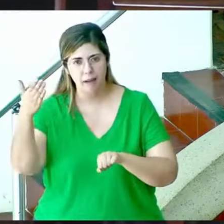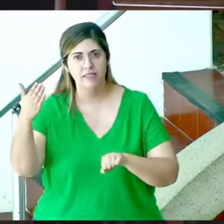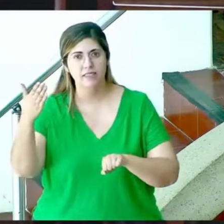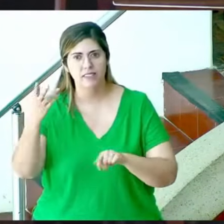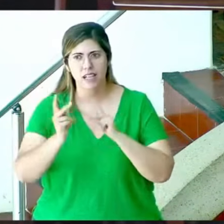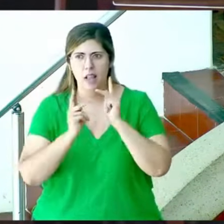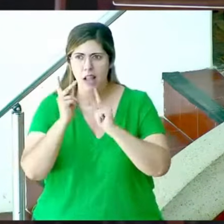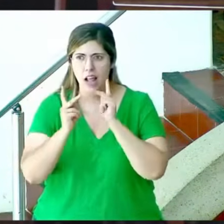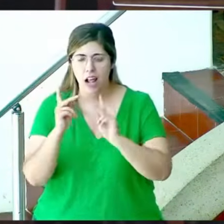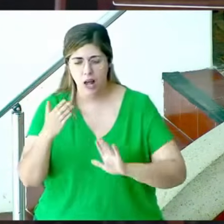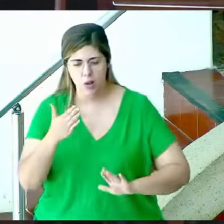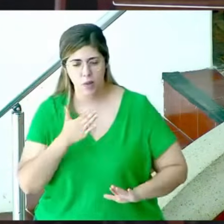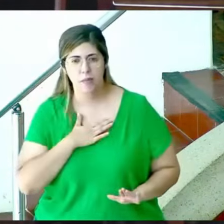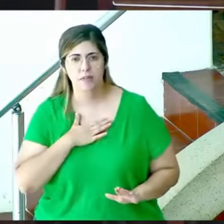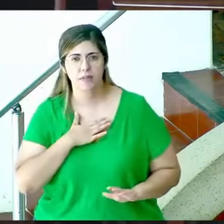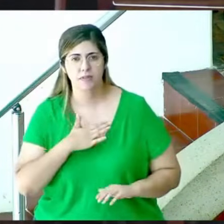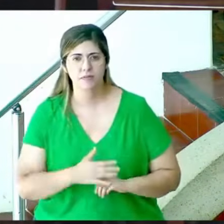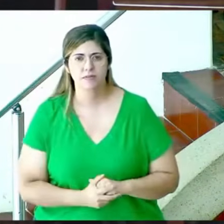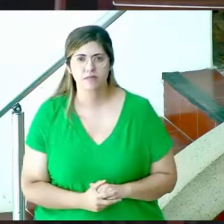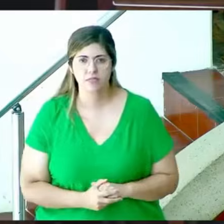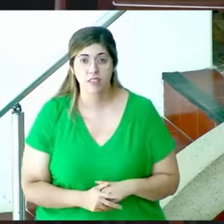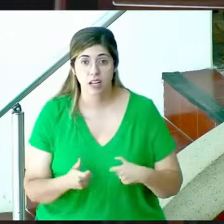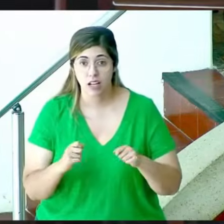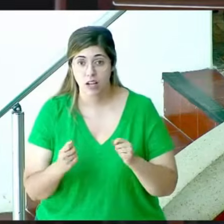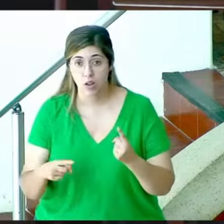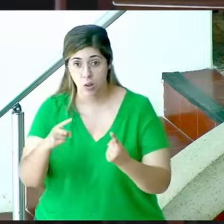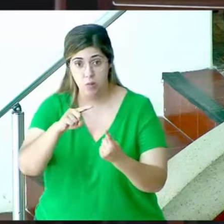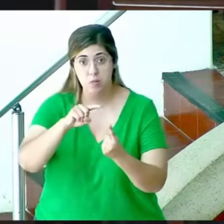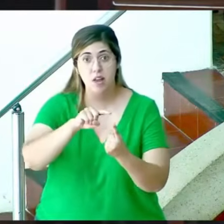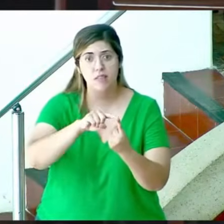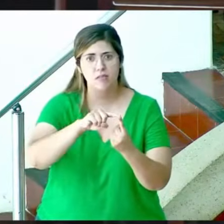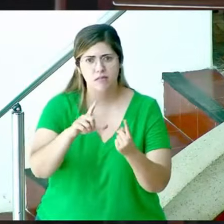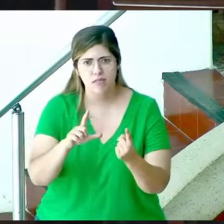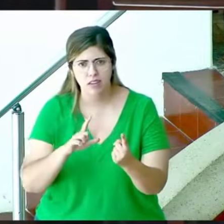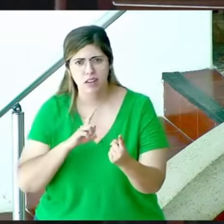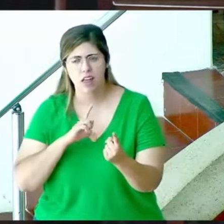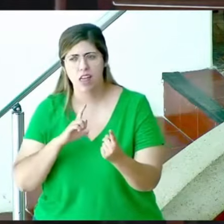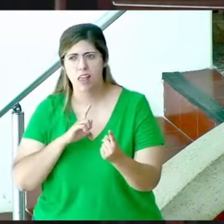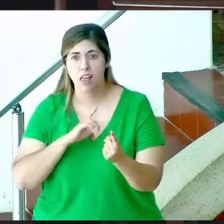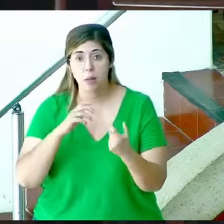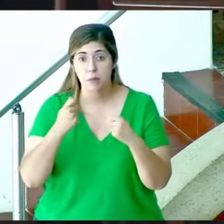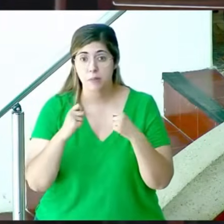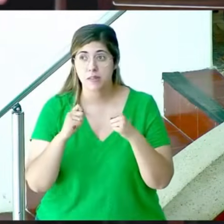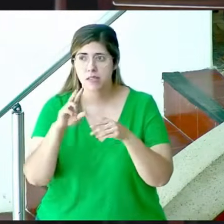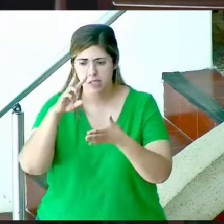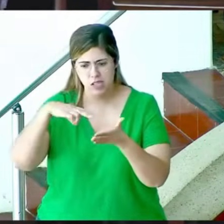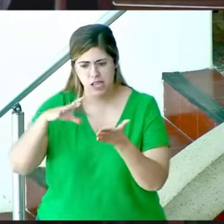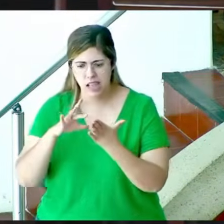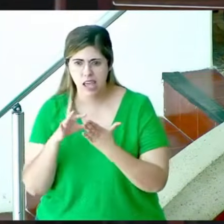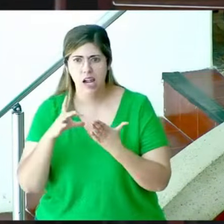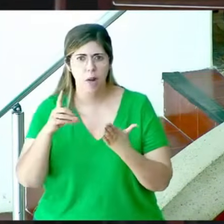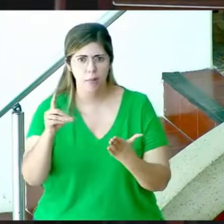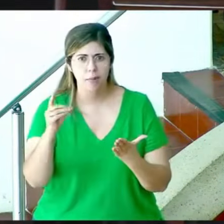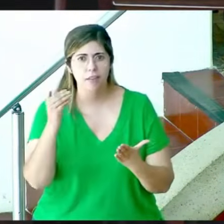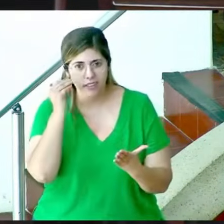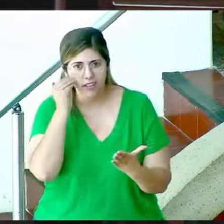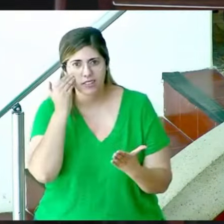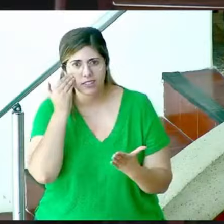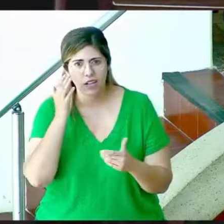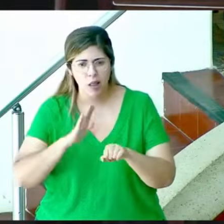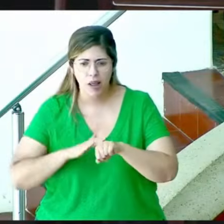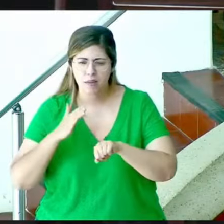comigo objetivamente. Eu vou ter de depender que alguém fale, que algum oráculo apareça e fale alguma coisa para